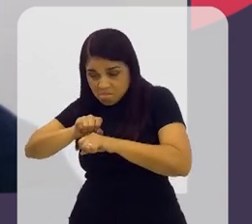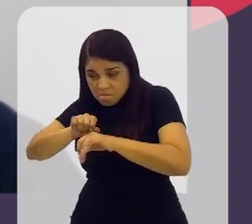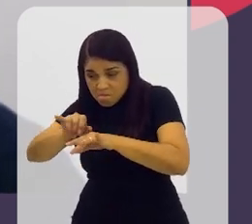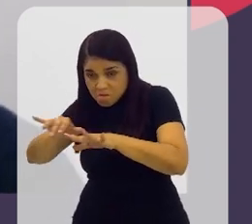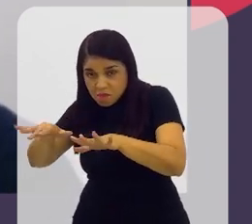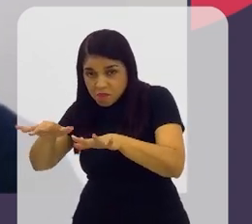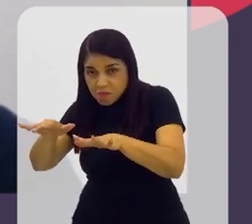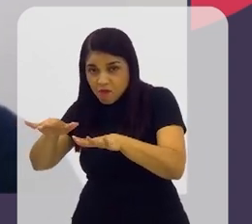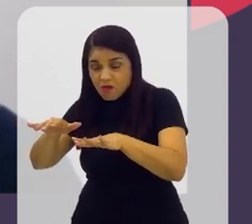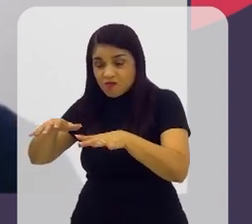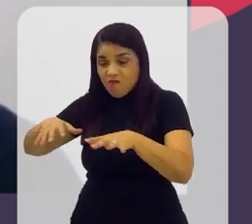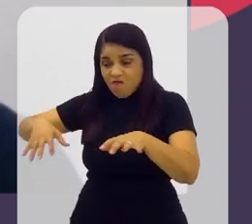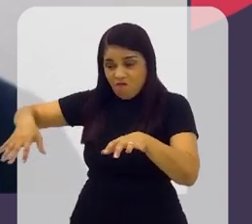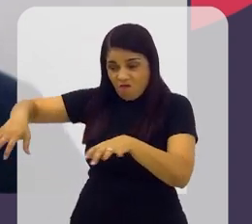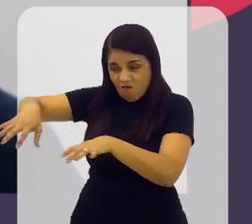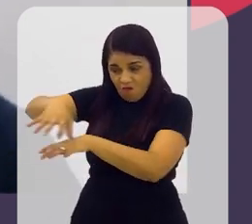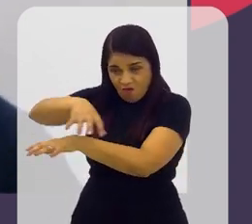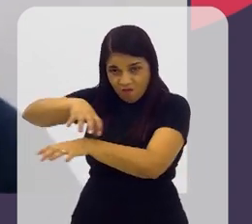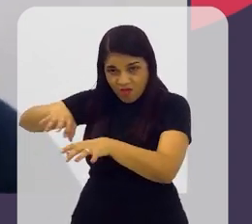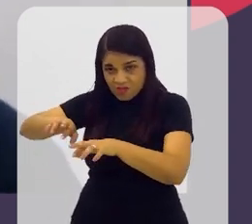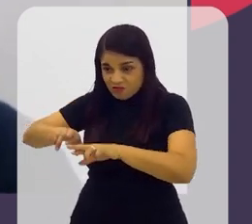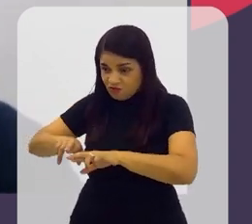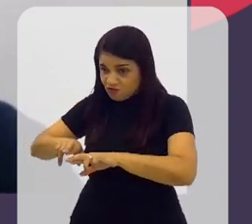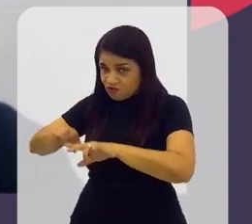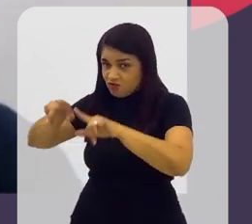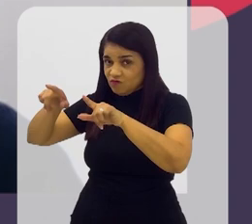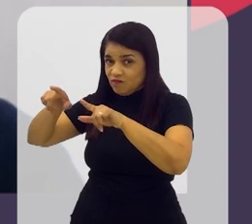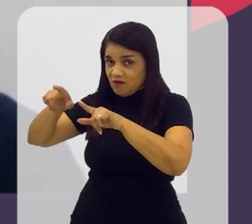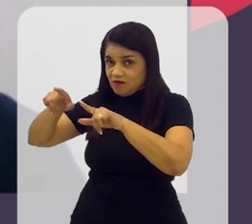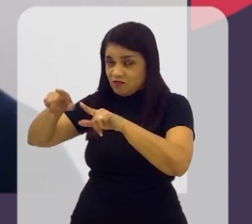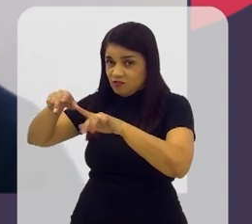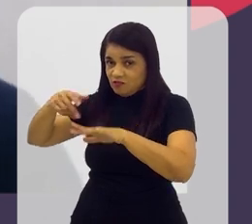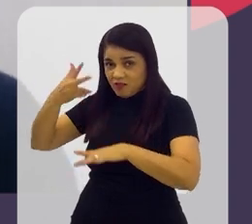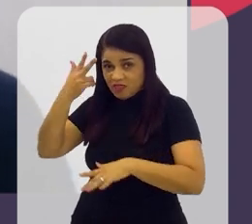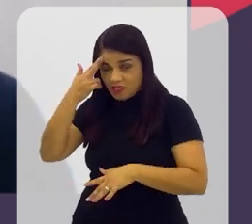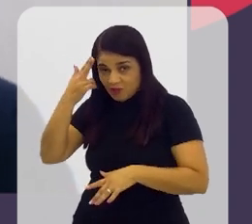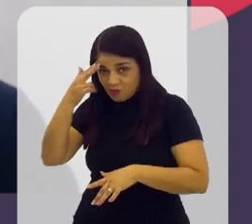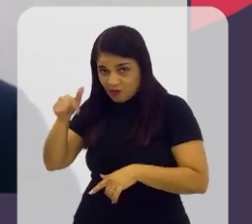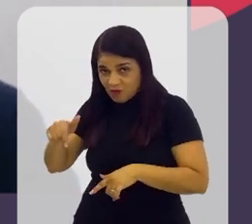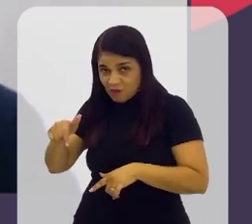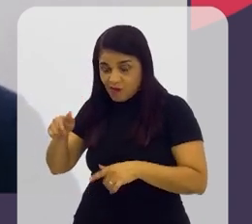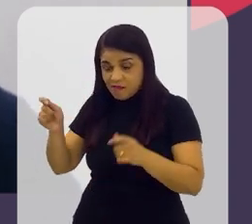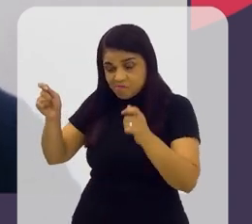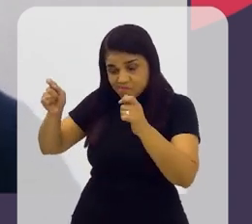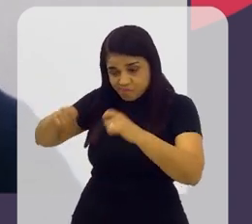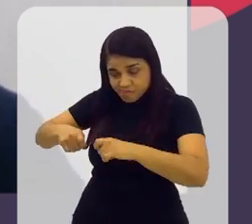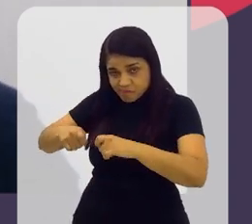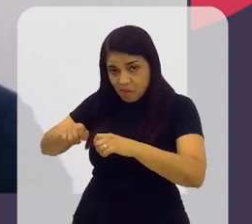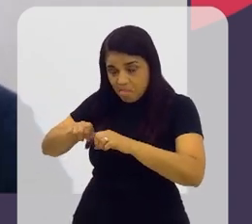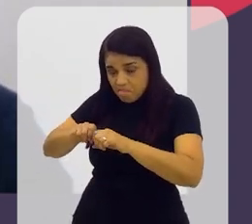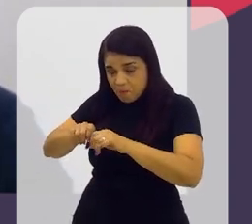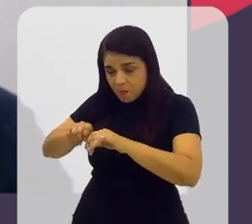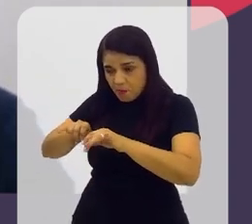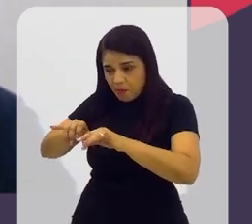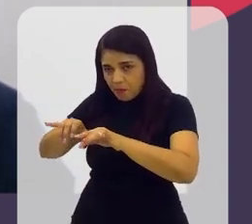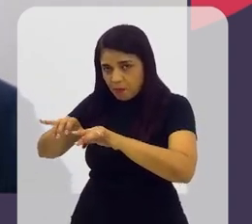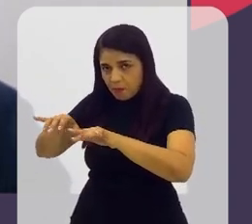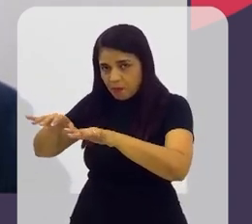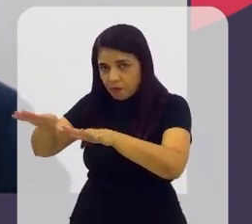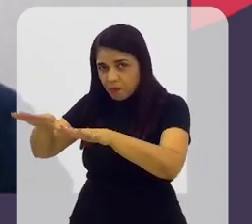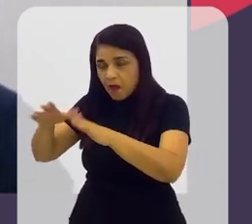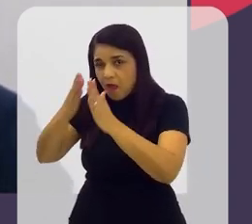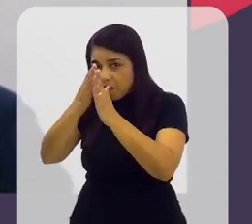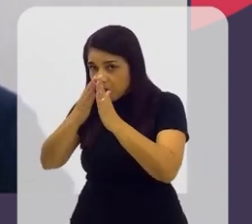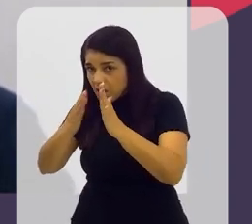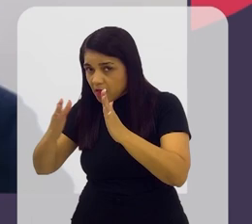de elas estarem fora do seu ambiente natural, elas têm, né, a capacidade de se multiplicar ao longo